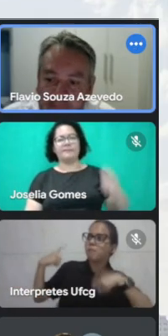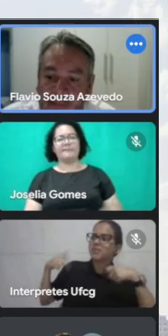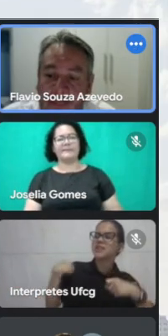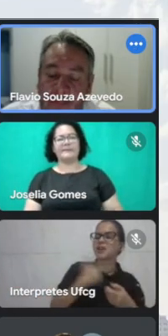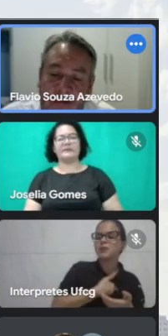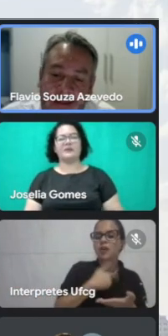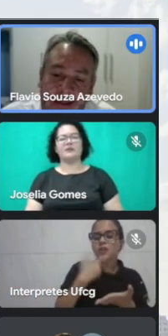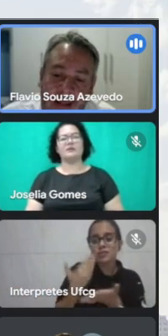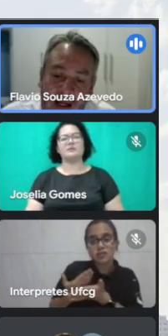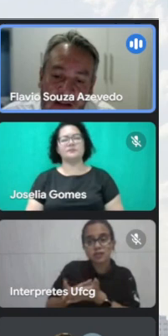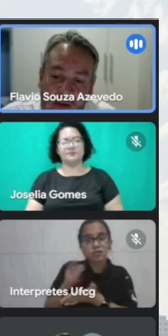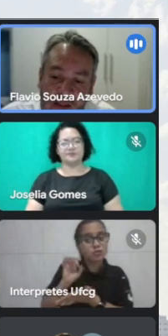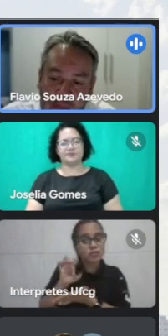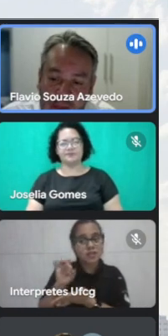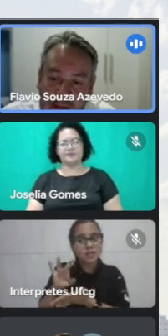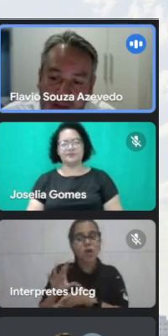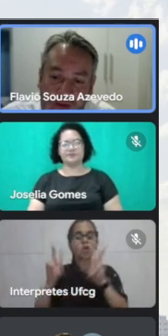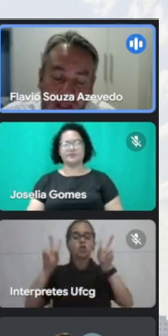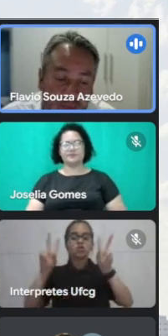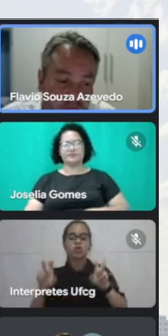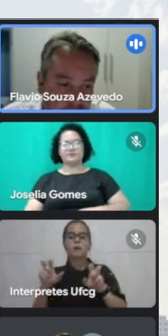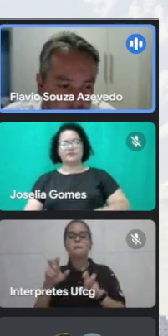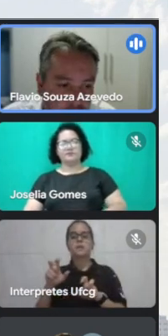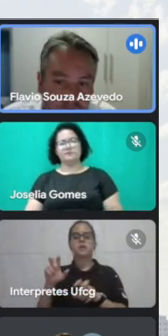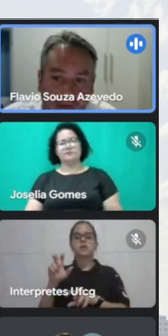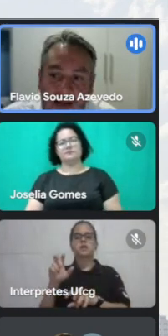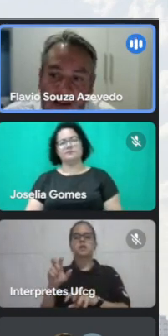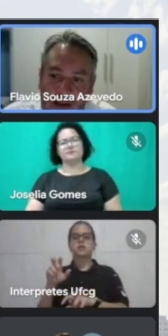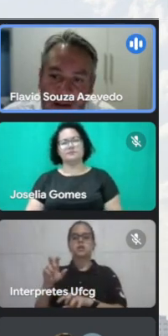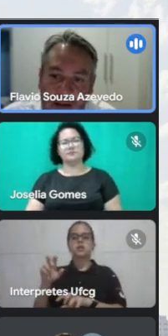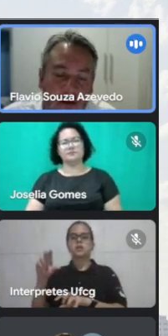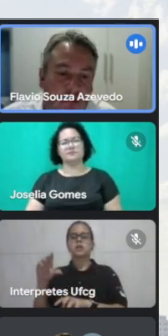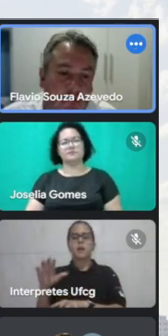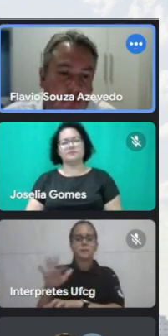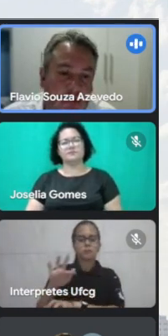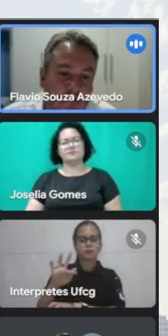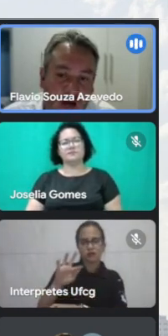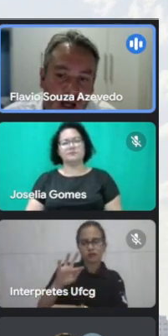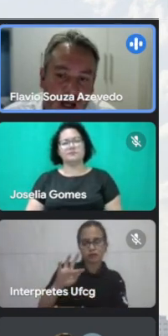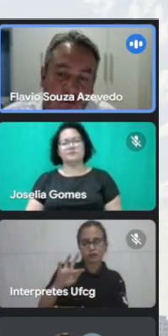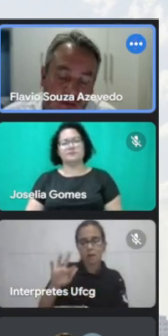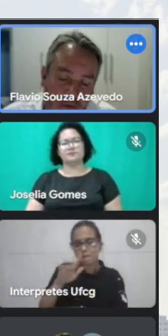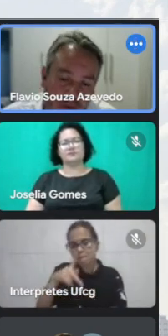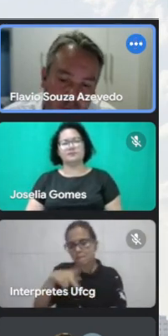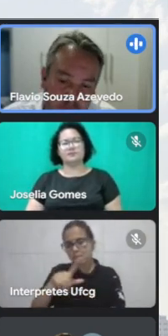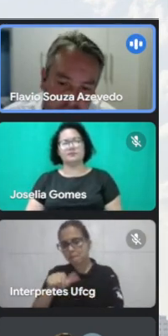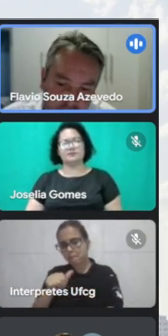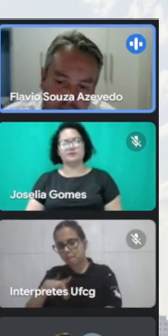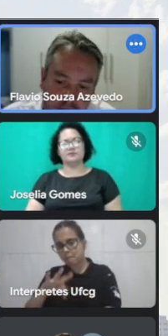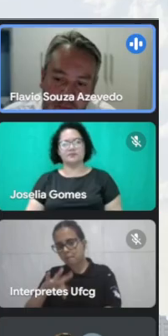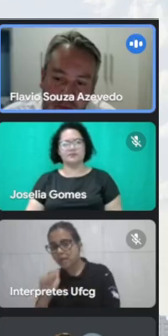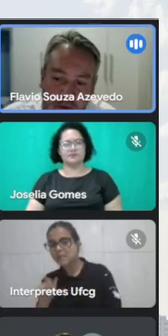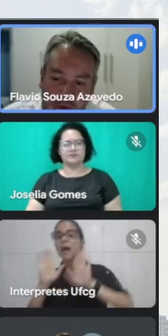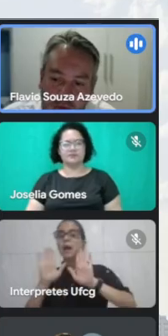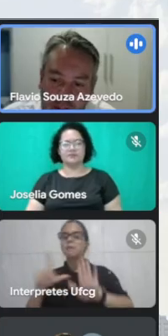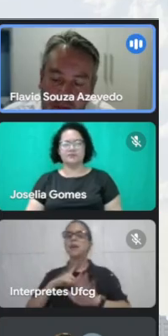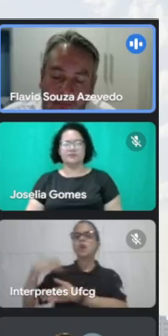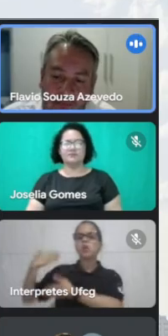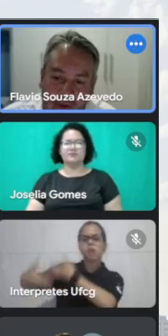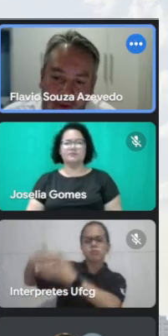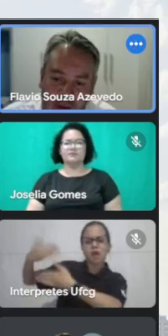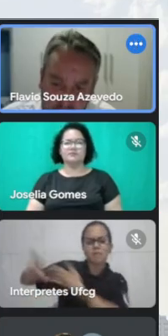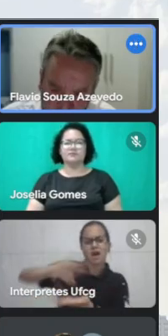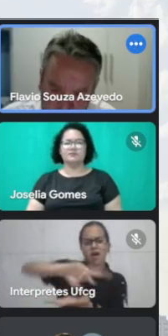estuda em relação às plantas. A gente não se aprofunda muito, mas existem, né, vários processos que podem